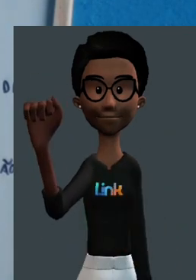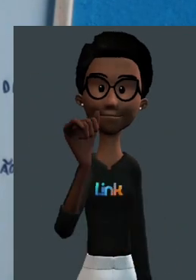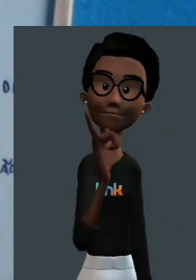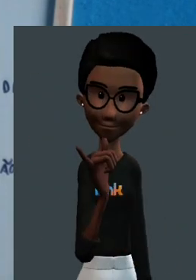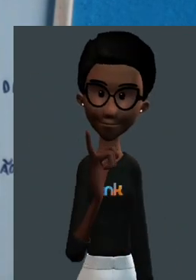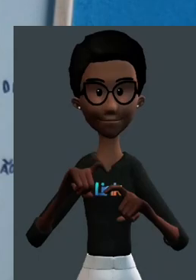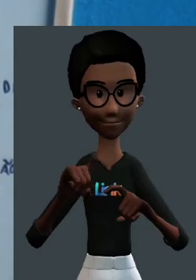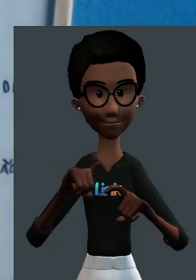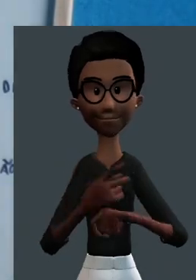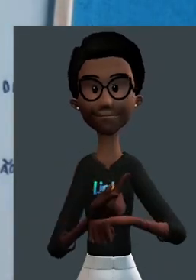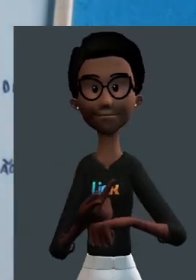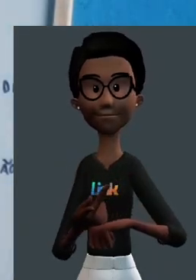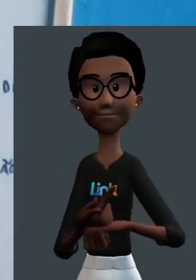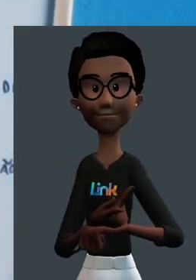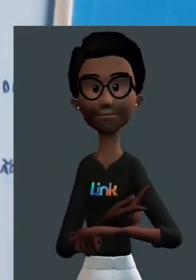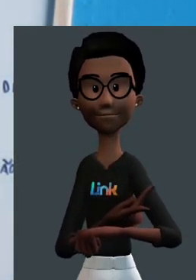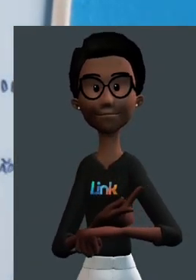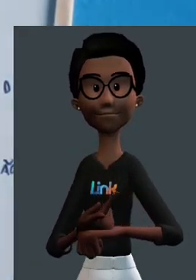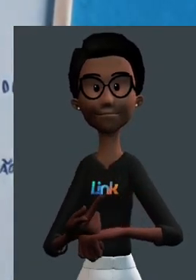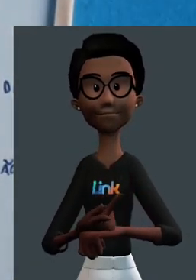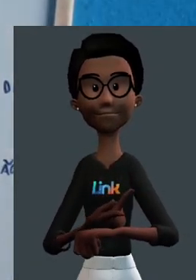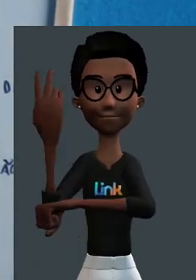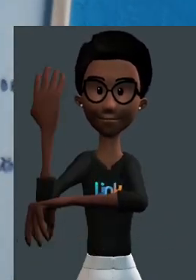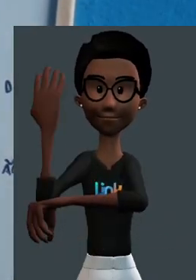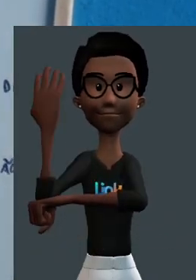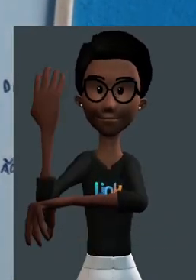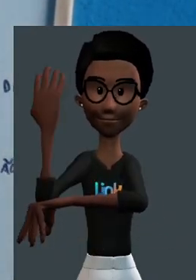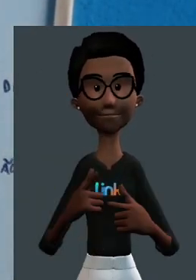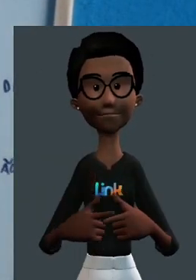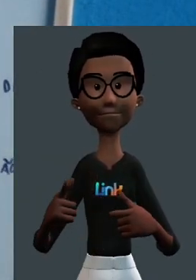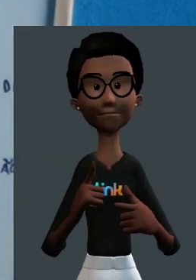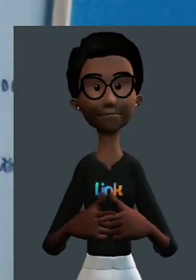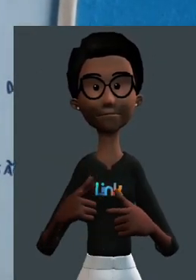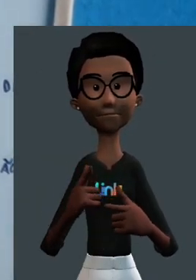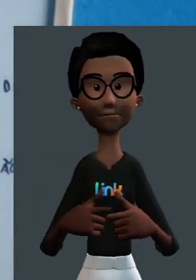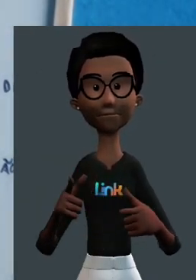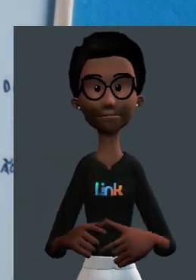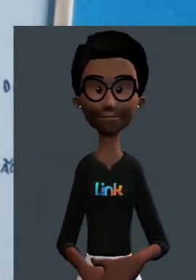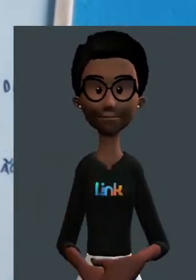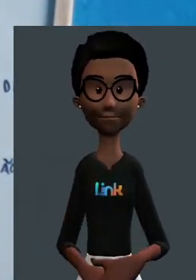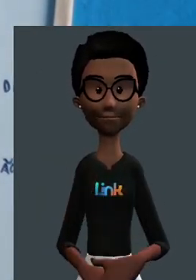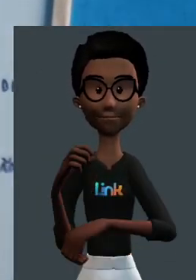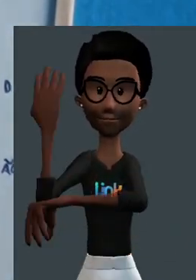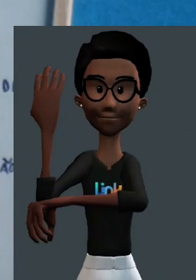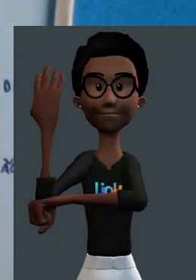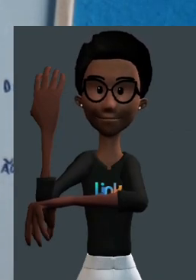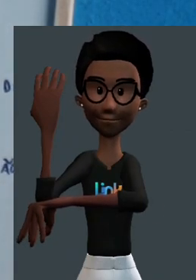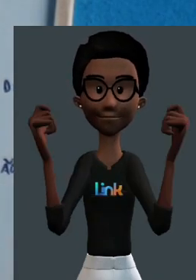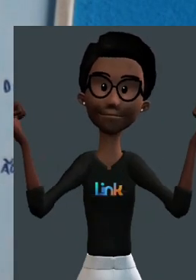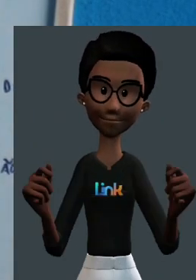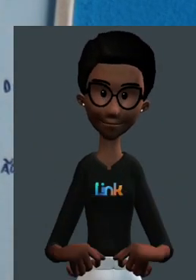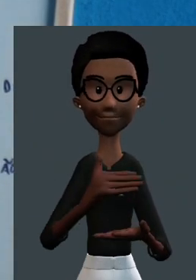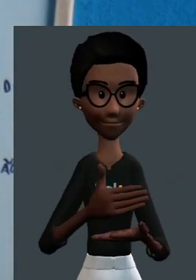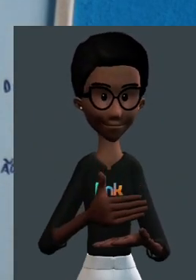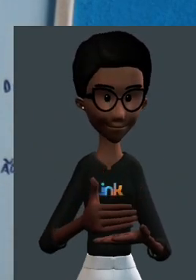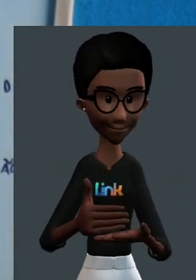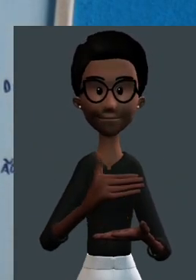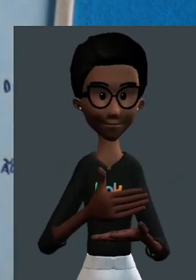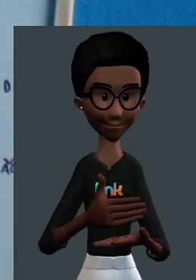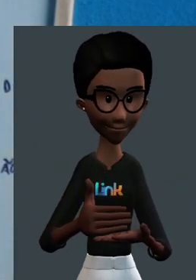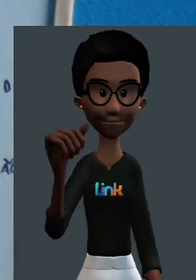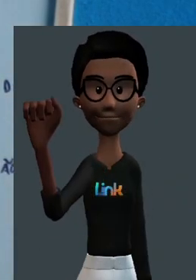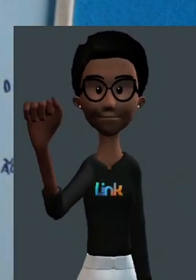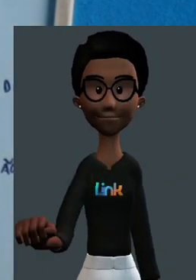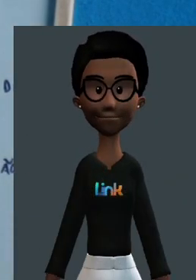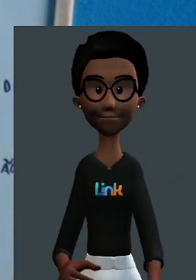associação ou substituição. Nós temos a comparação, que aponta as semelhanças entre dois elementos, como